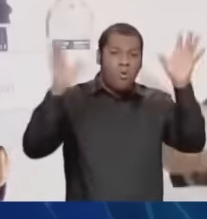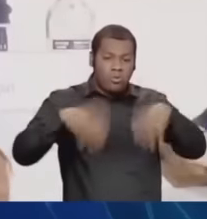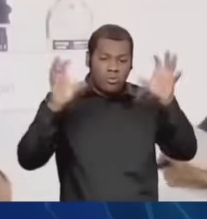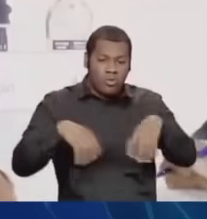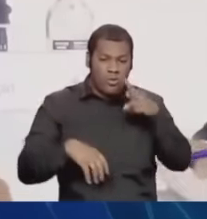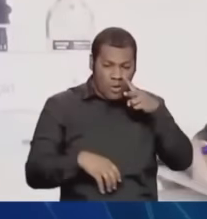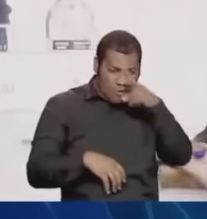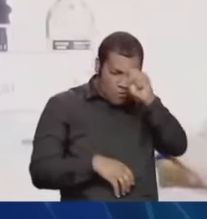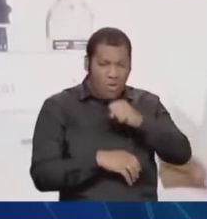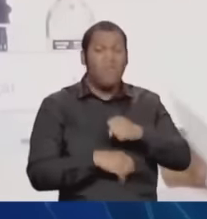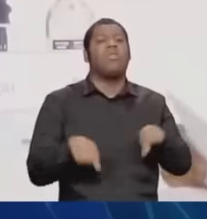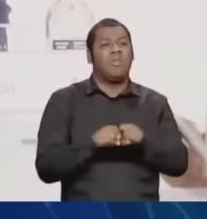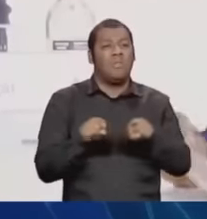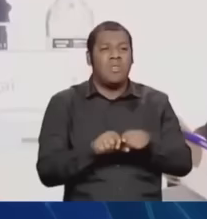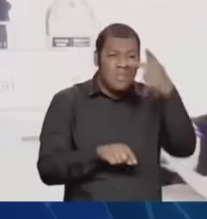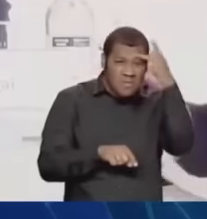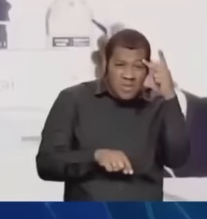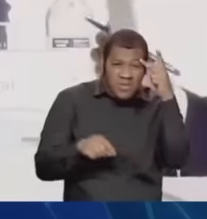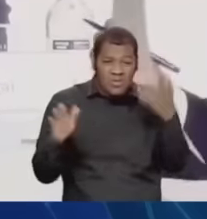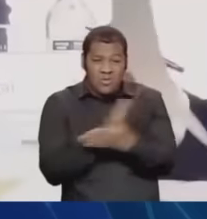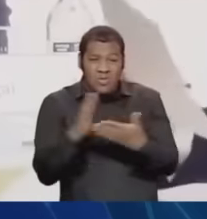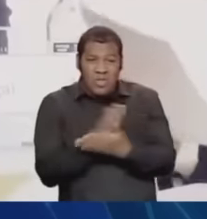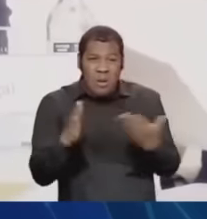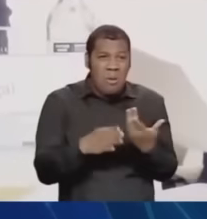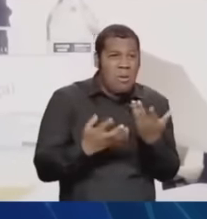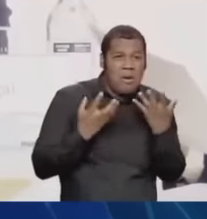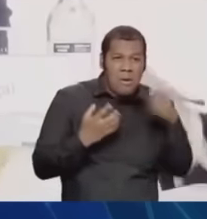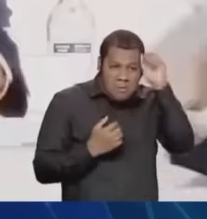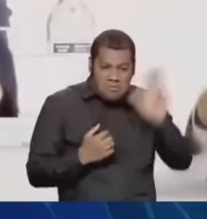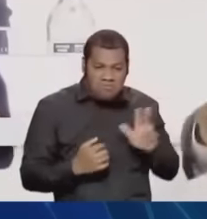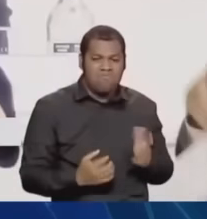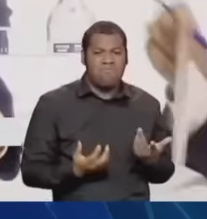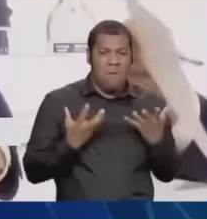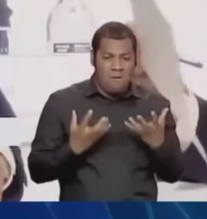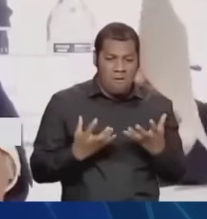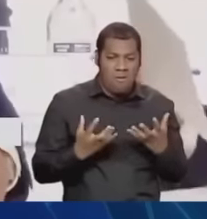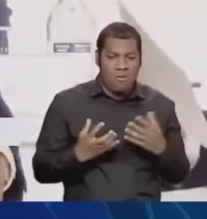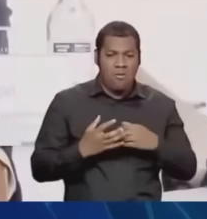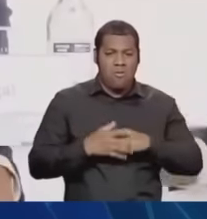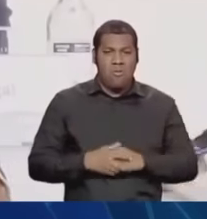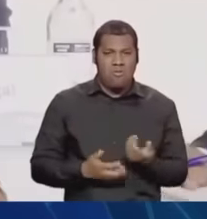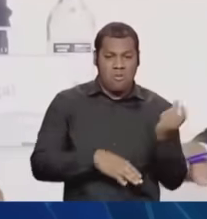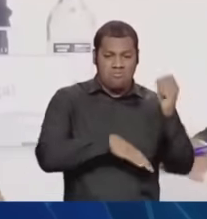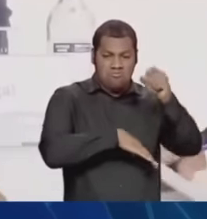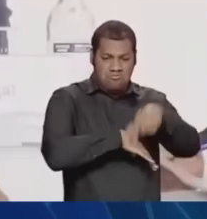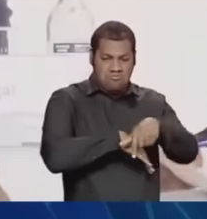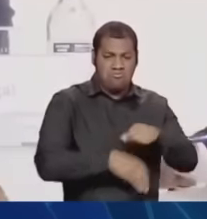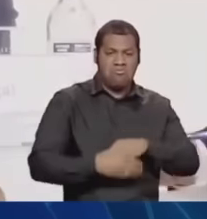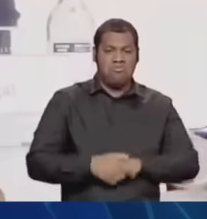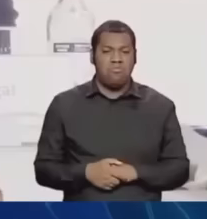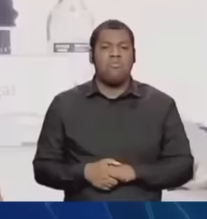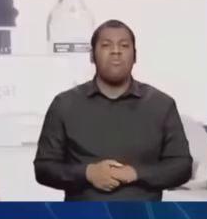e ora por gente predadora que quer plantar o que não deve plantar lá. Eu não vim aqui para